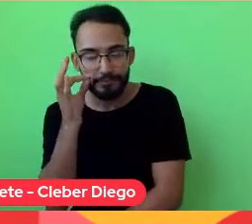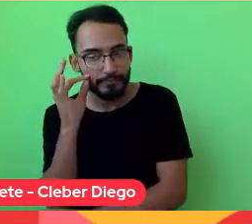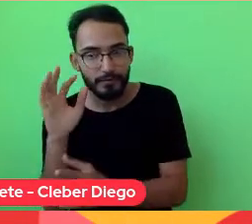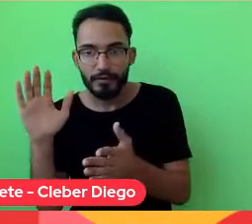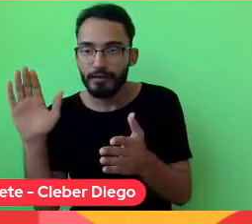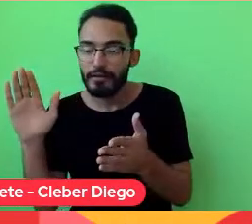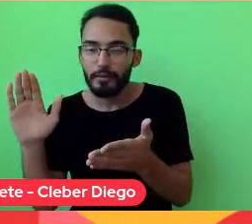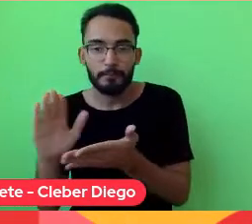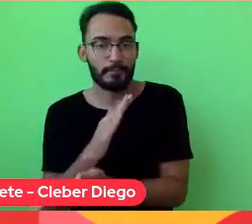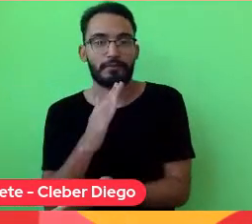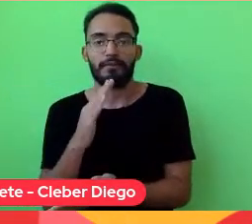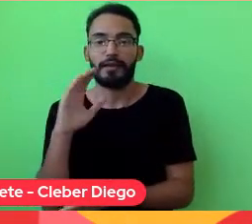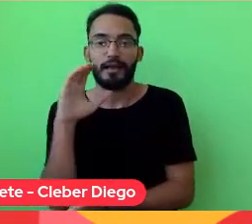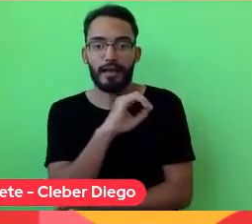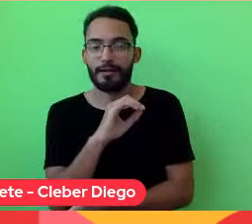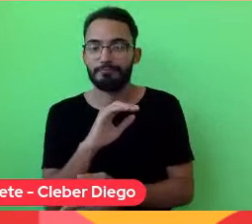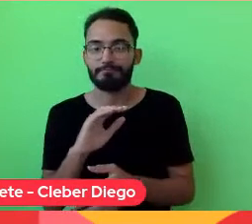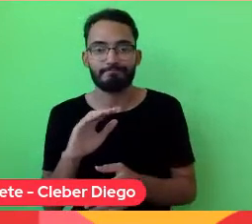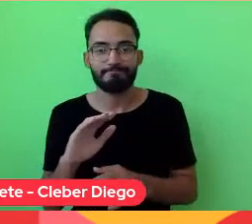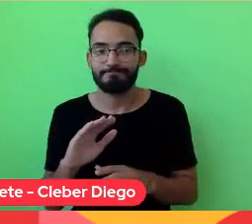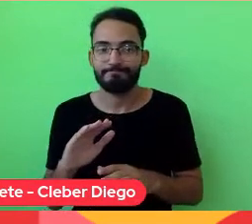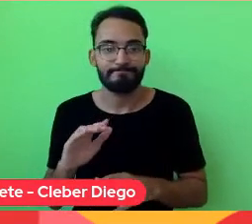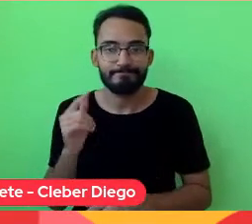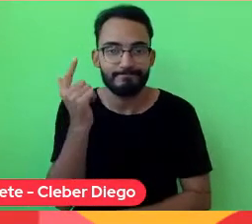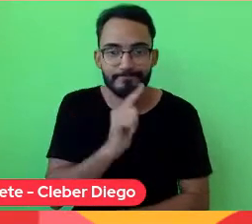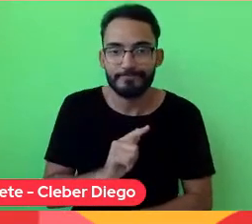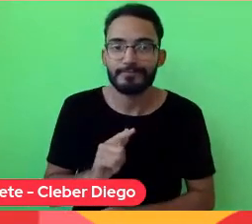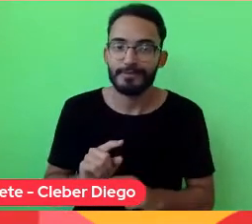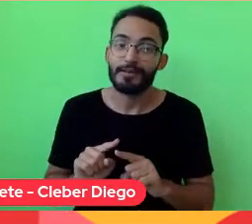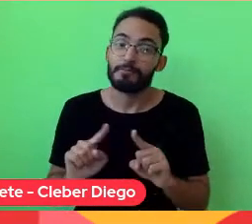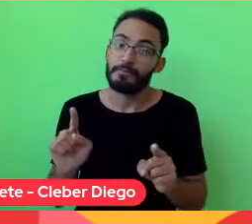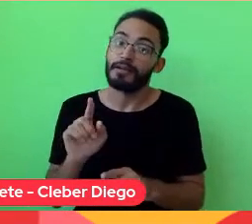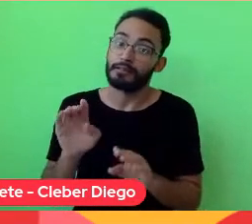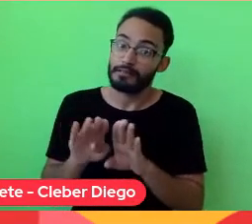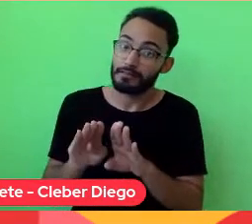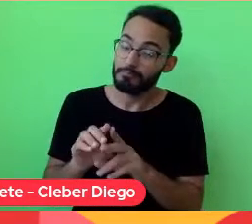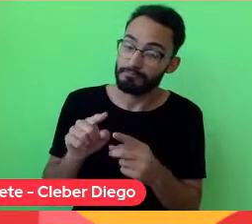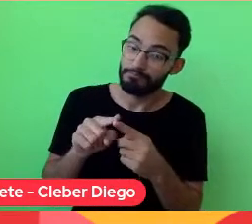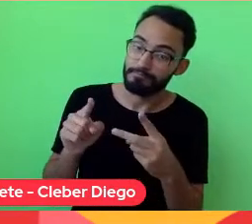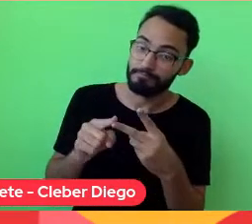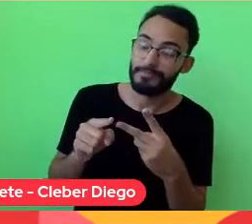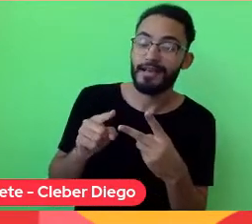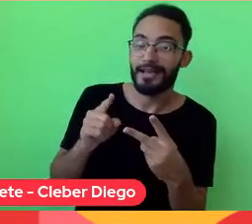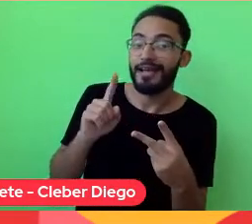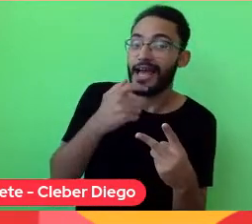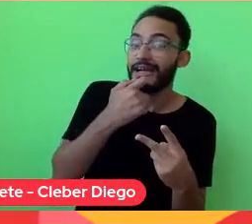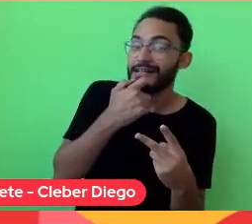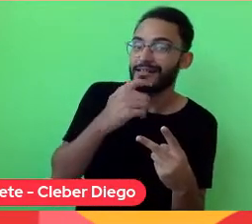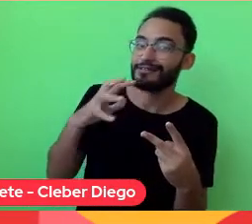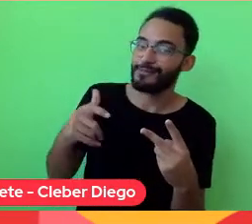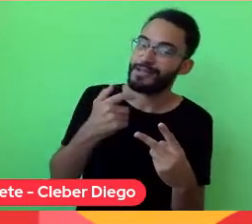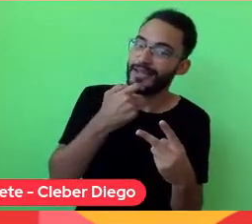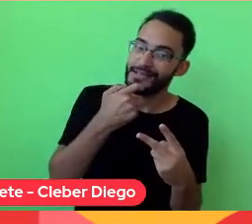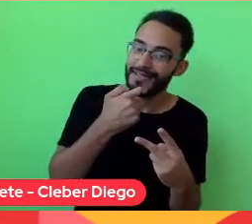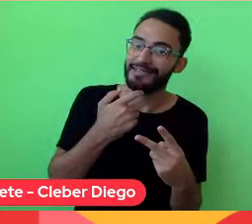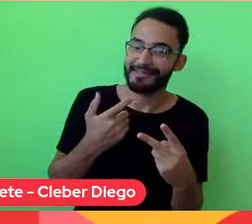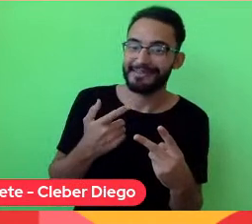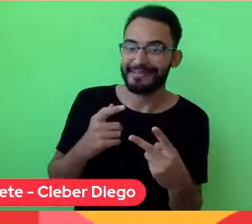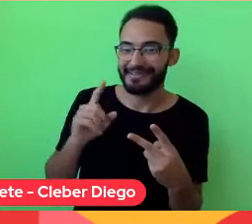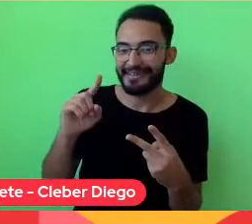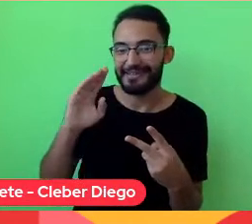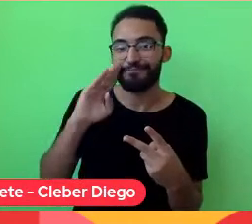aí na primeira terça do mês, né? E é em inglês, então são dois pontos, né? É, esse é o ponto